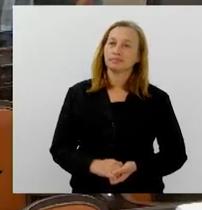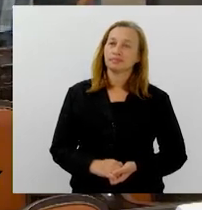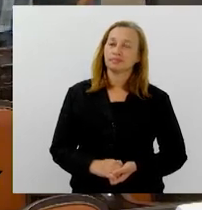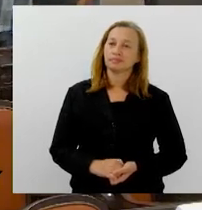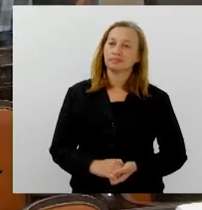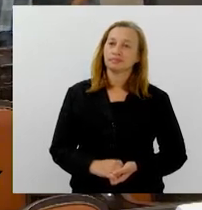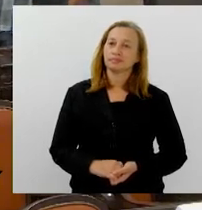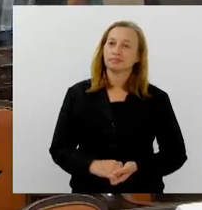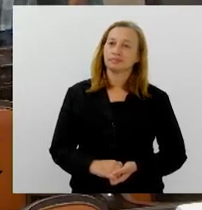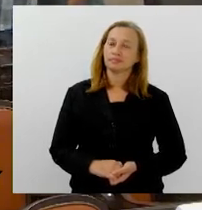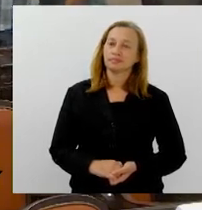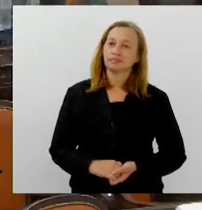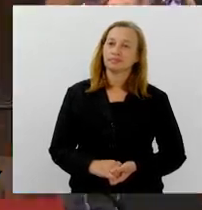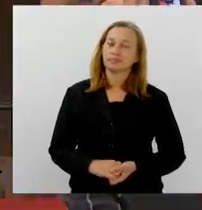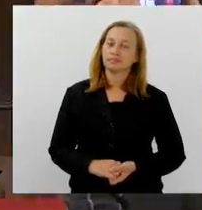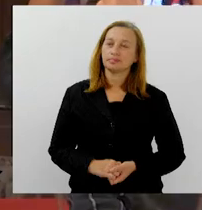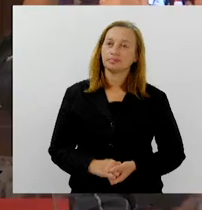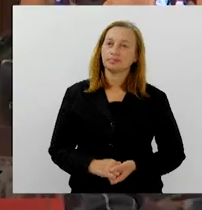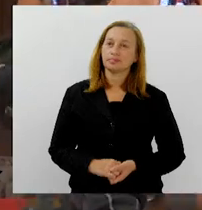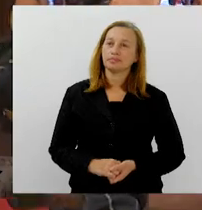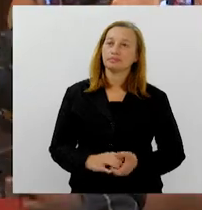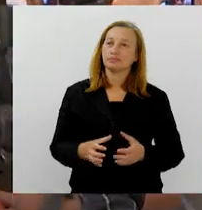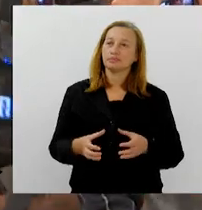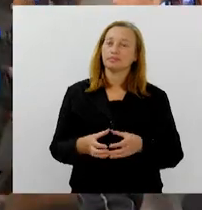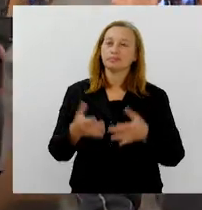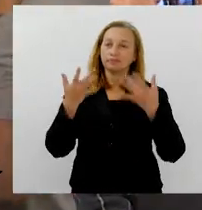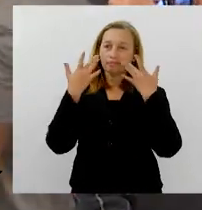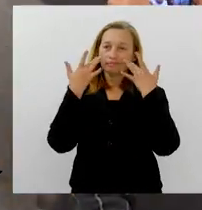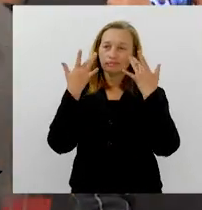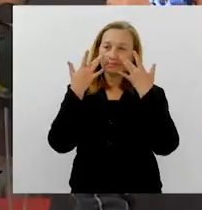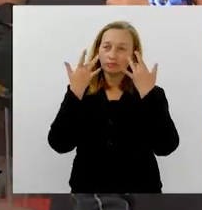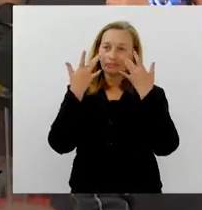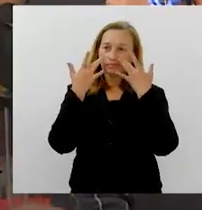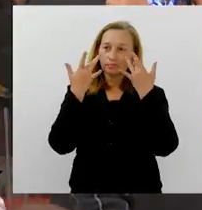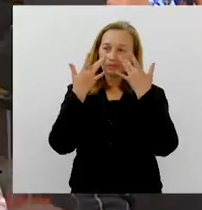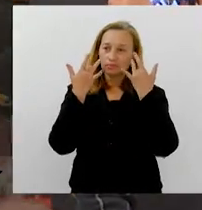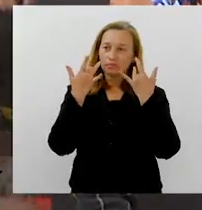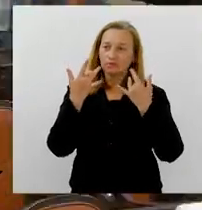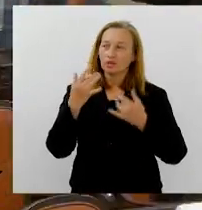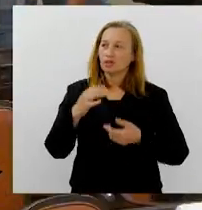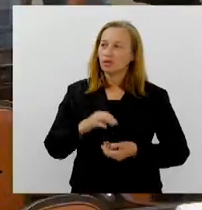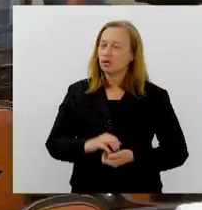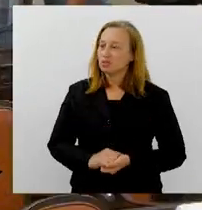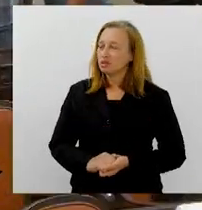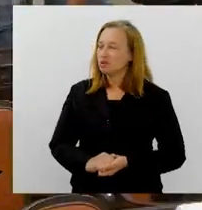Próximo agraciado, Grupo de Teatro do Oprimido Cor do Brasil.